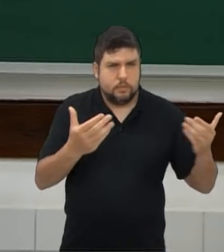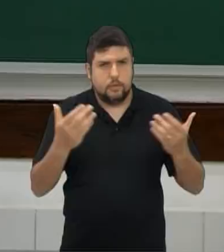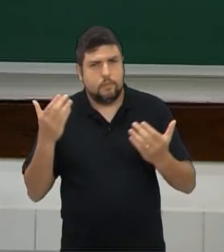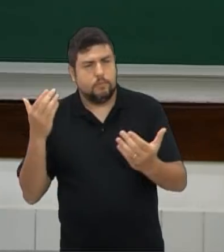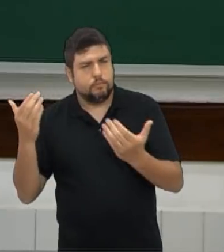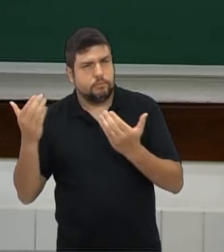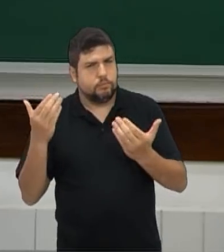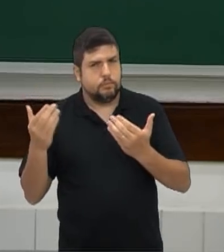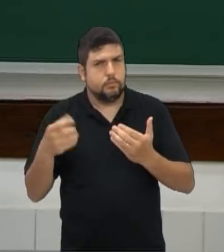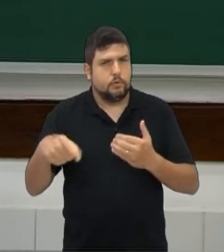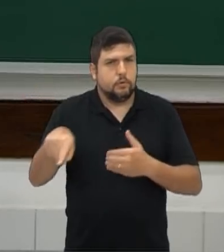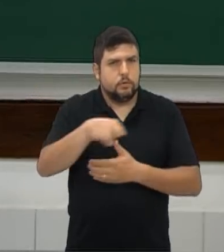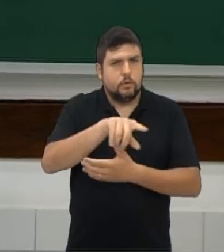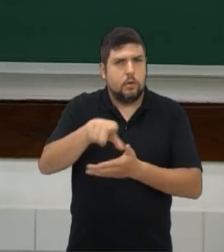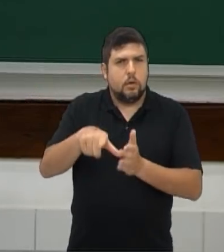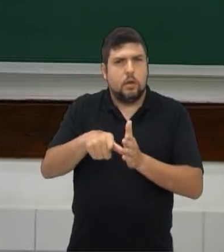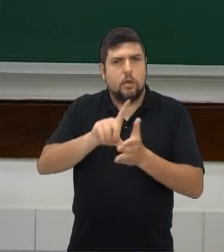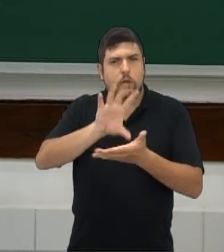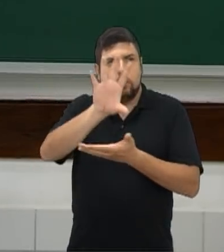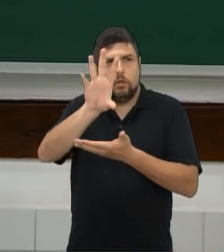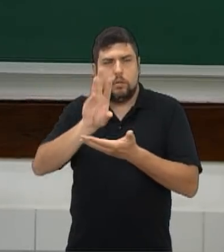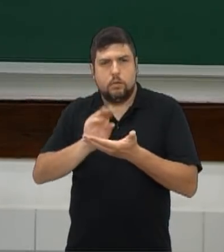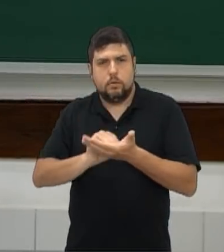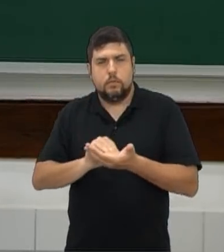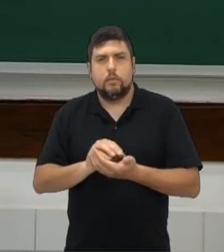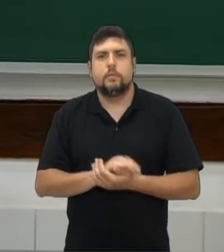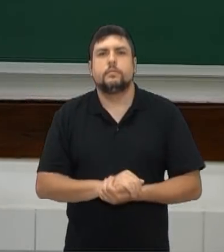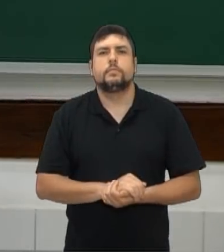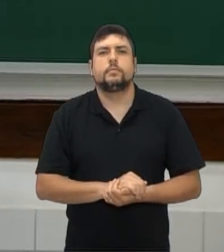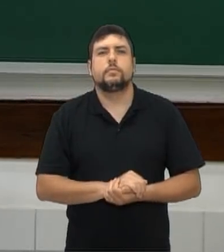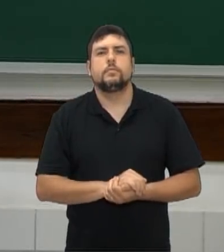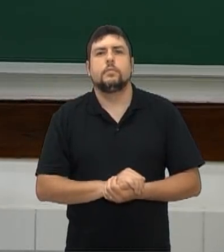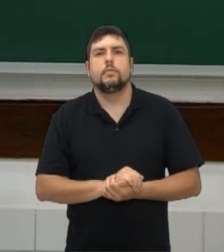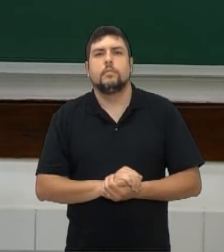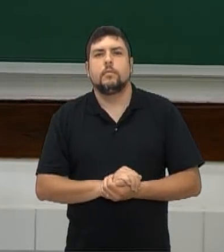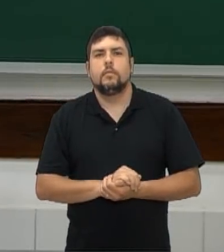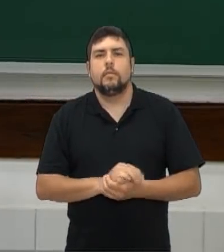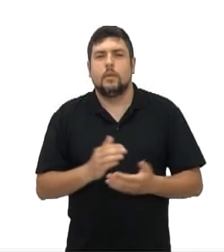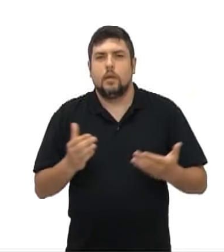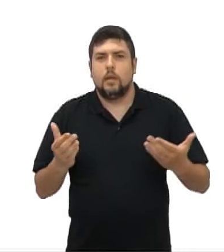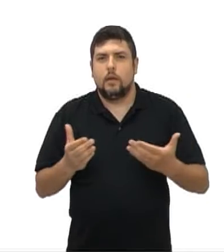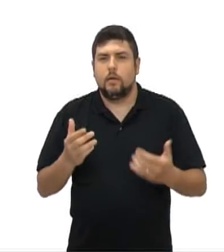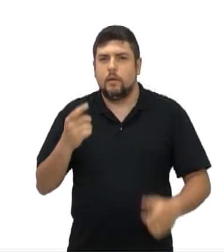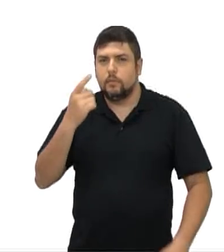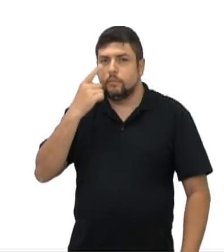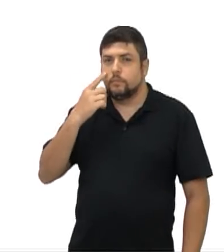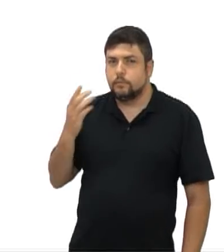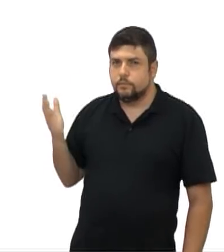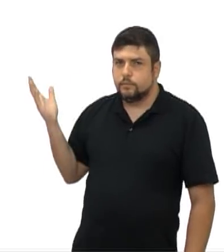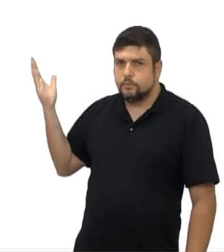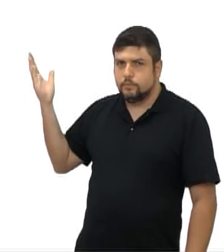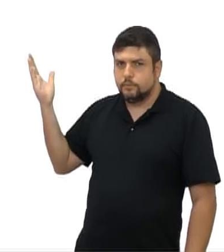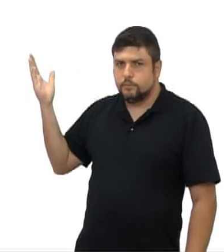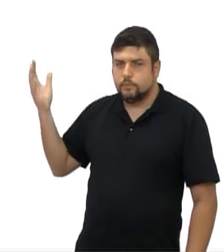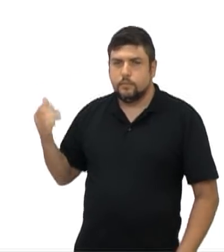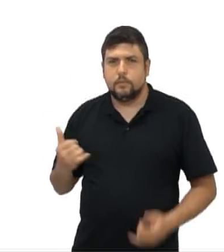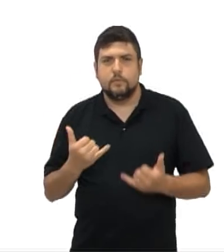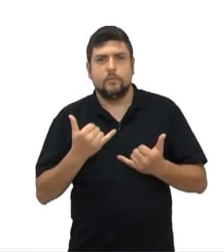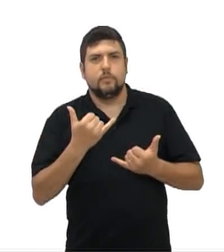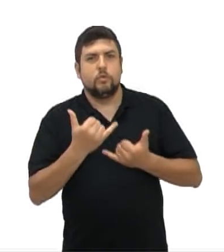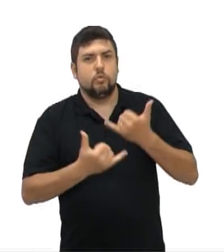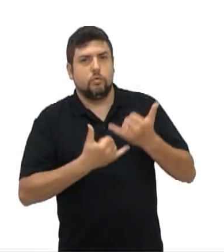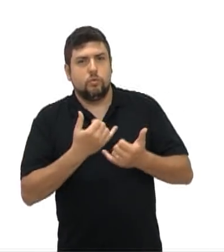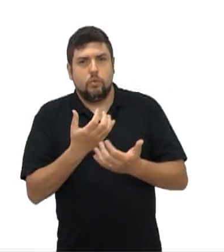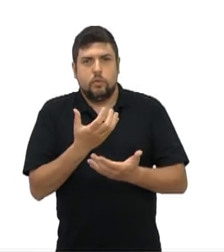para vocês anotarem. Então, com isso, a professora deixou aqui um exemplozinho de jogo. Para quem não conseguiu ainda